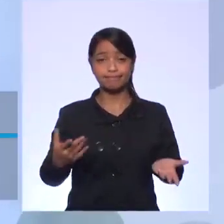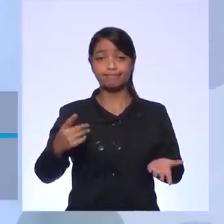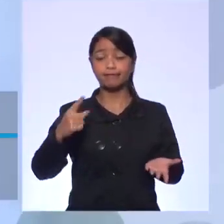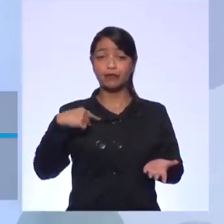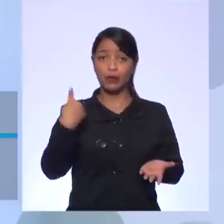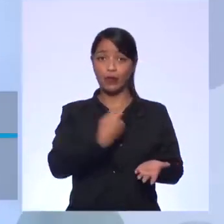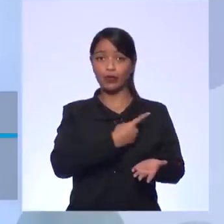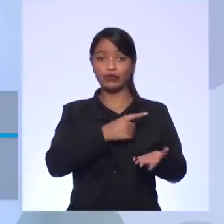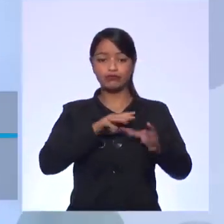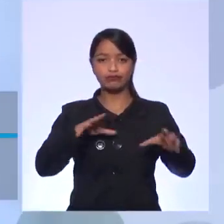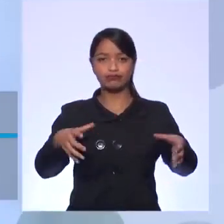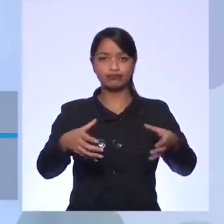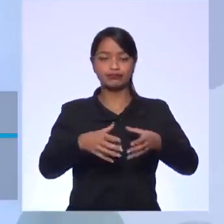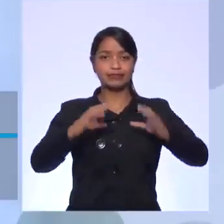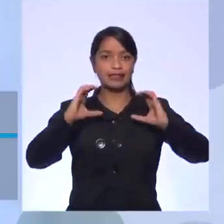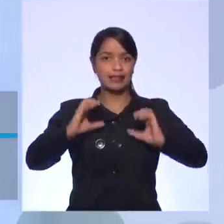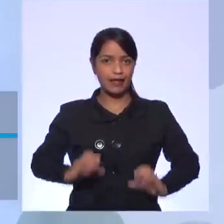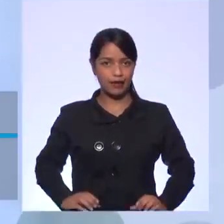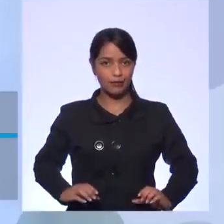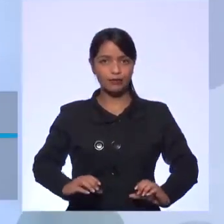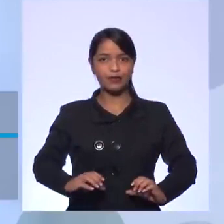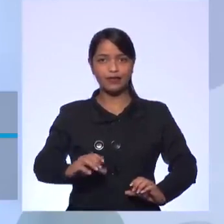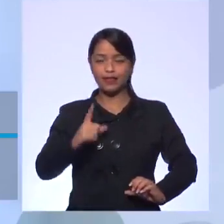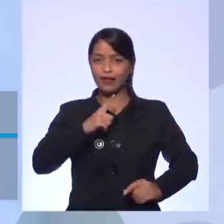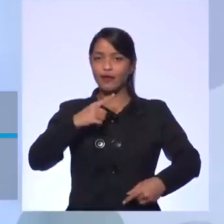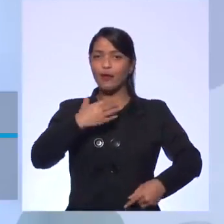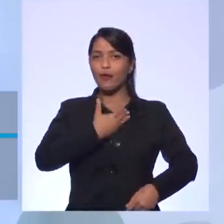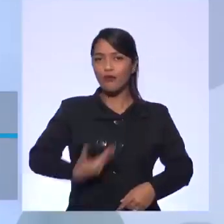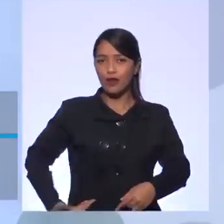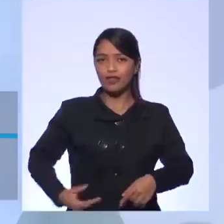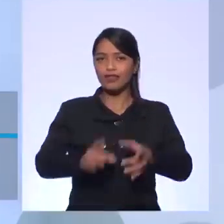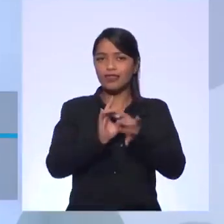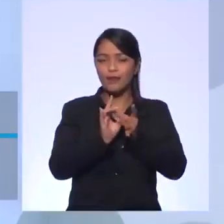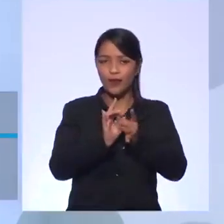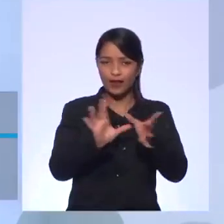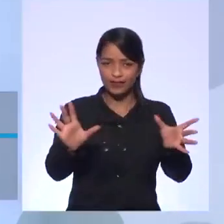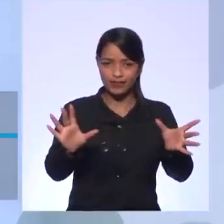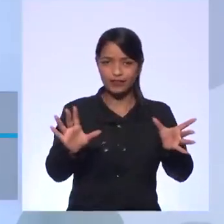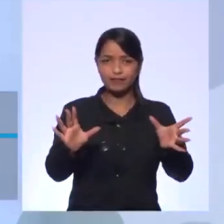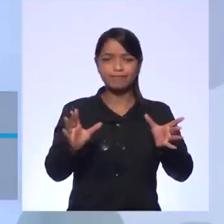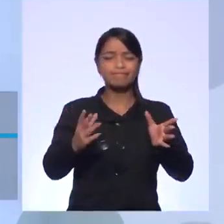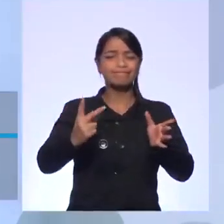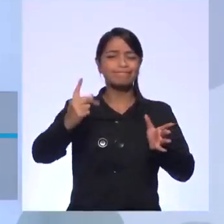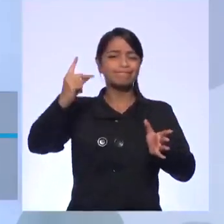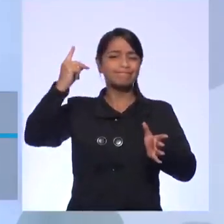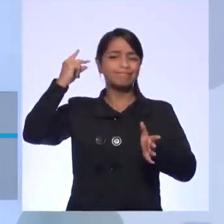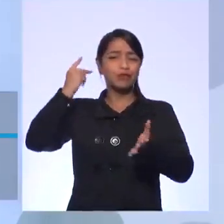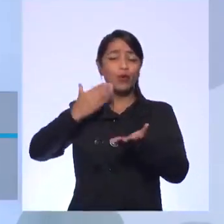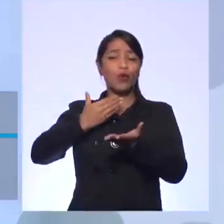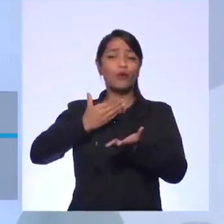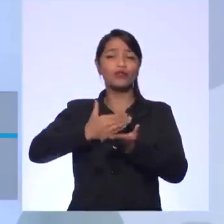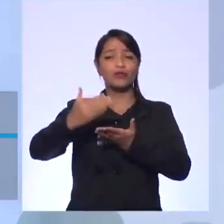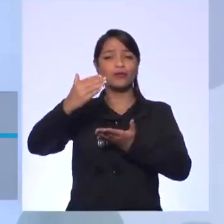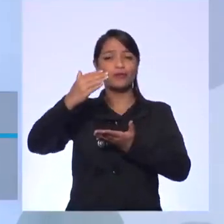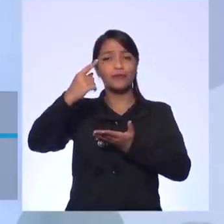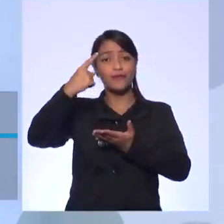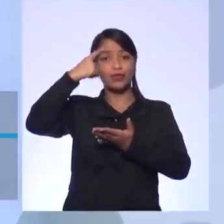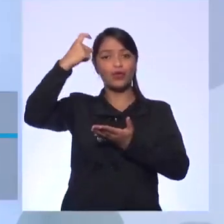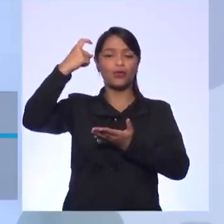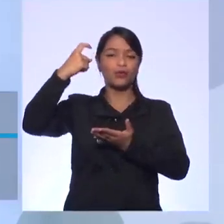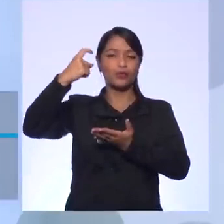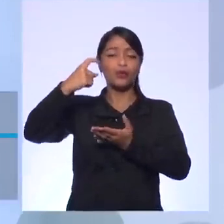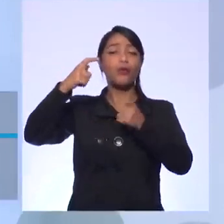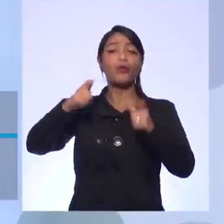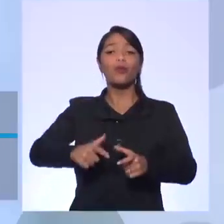esse nosso sistema de democracia, ele foi pensado, ele foi inventado lá na história antiga. Ele foi pensado lá